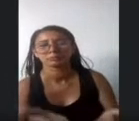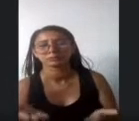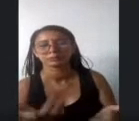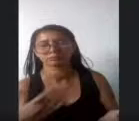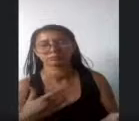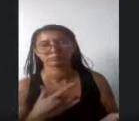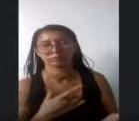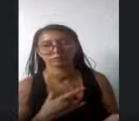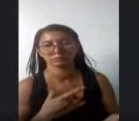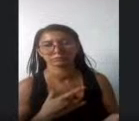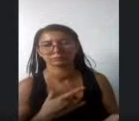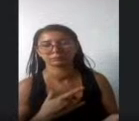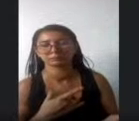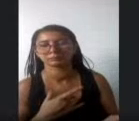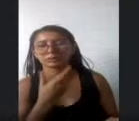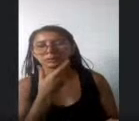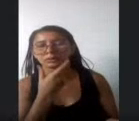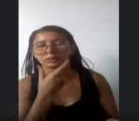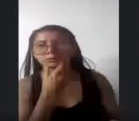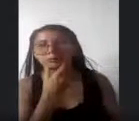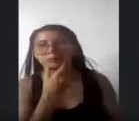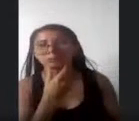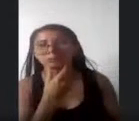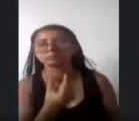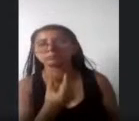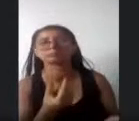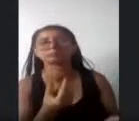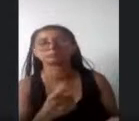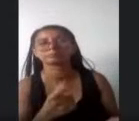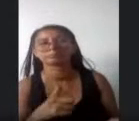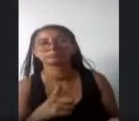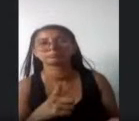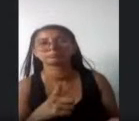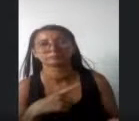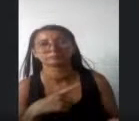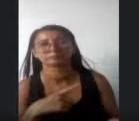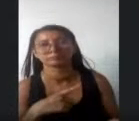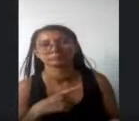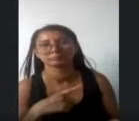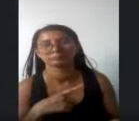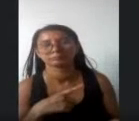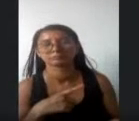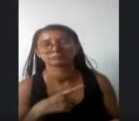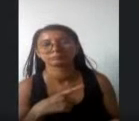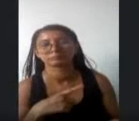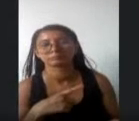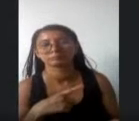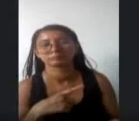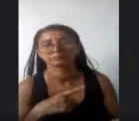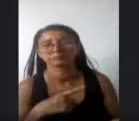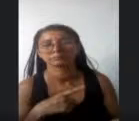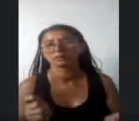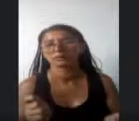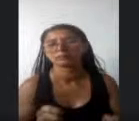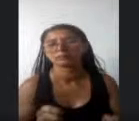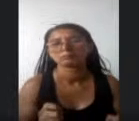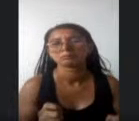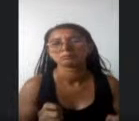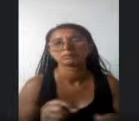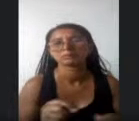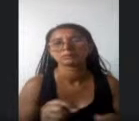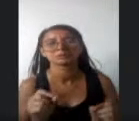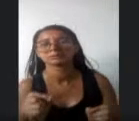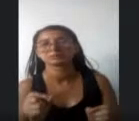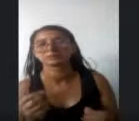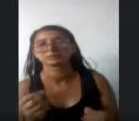no seu espaço, nas suas reflexões, e assim, a gente com essa reflexão, né, de o que a gente pode fazer, ou quais são os nossos desafios em